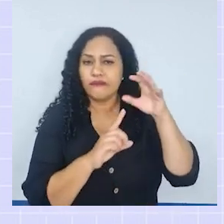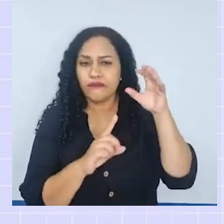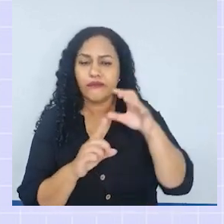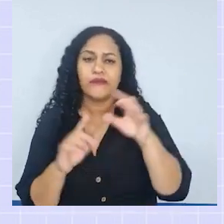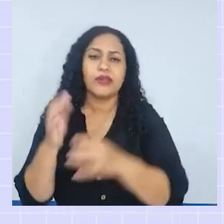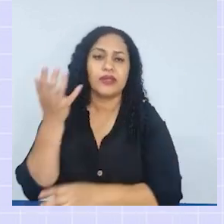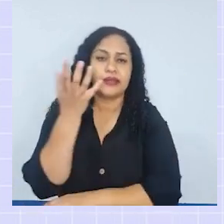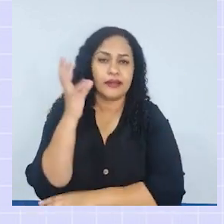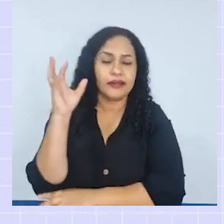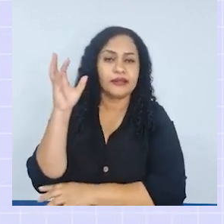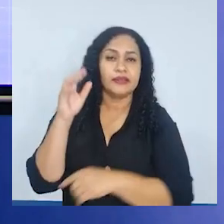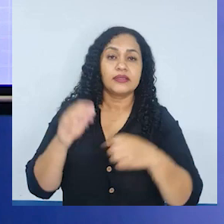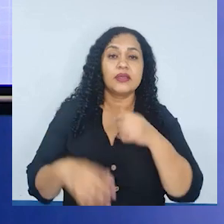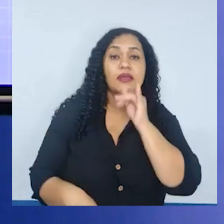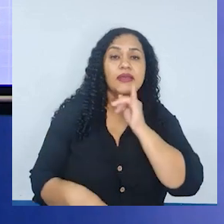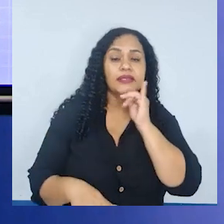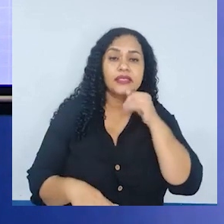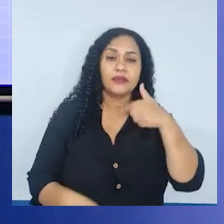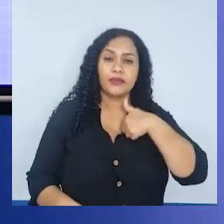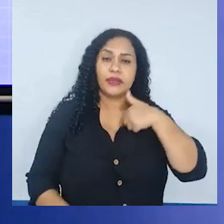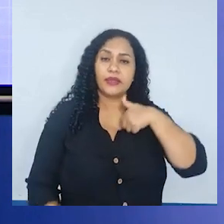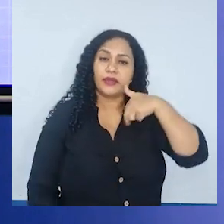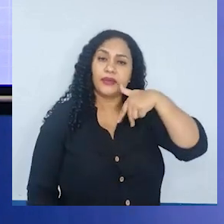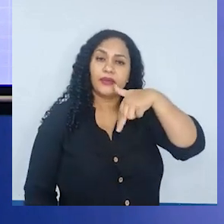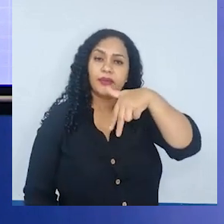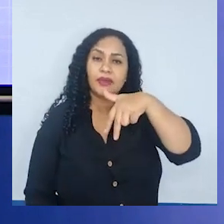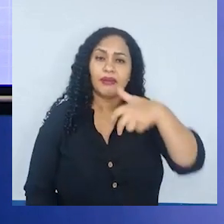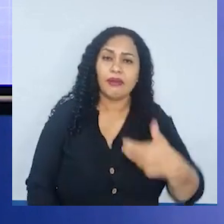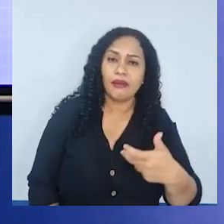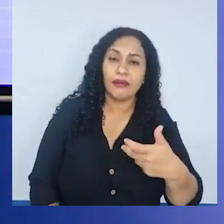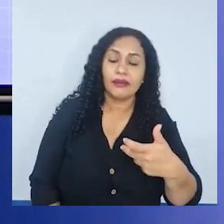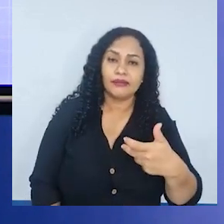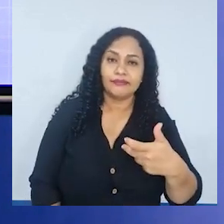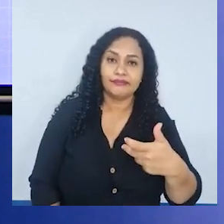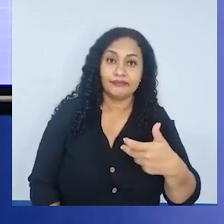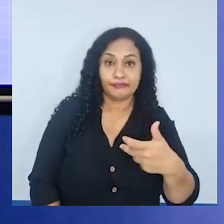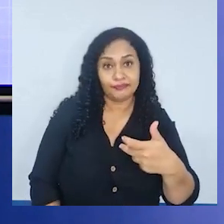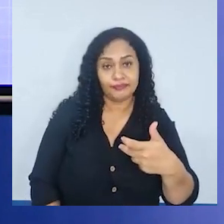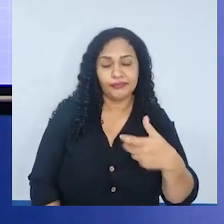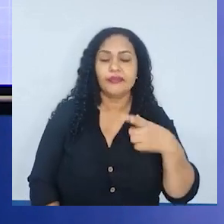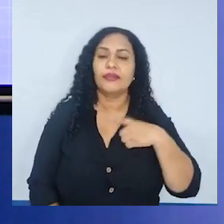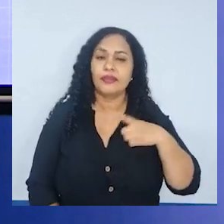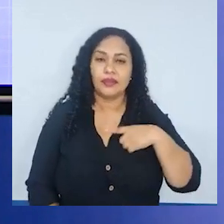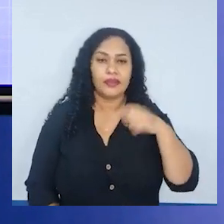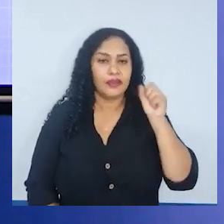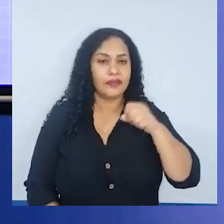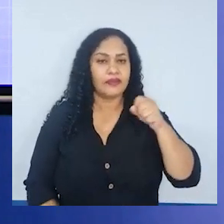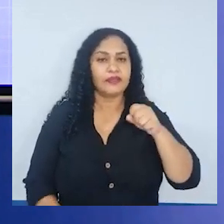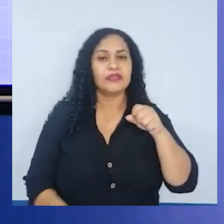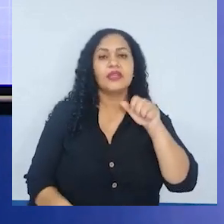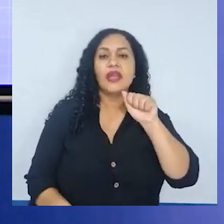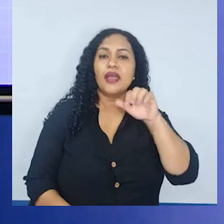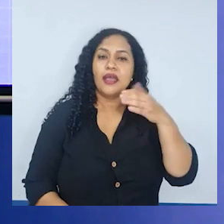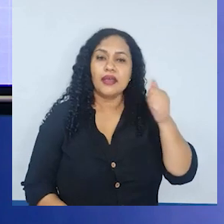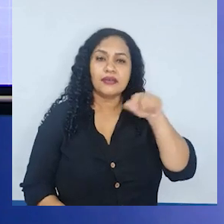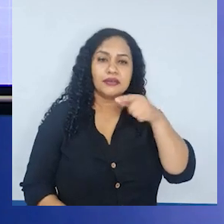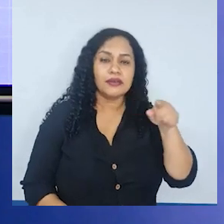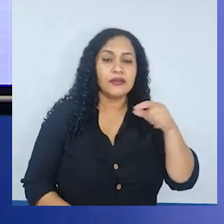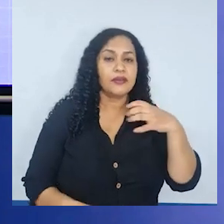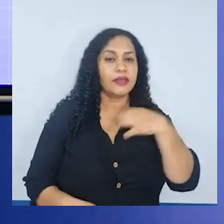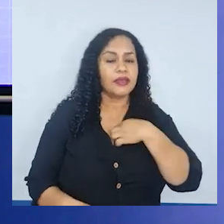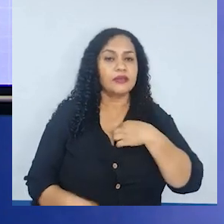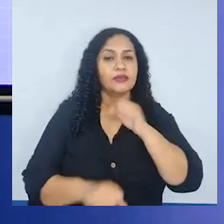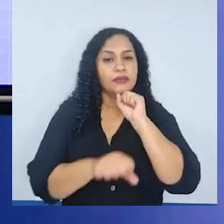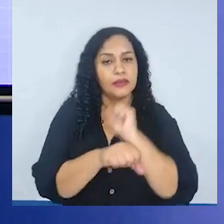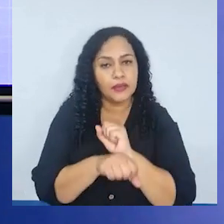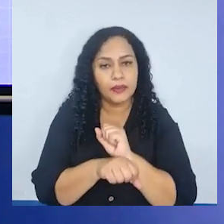exemplo, eu caí, né? Eu sofri a ação de cair, né? Teve uma ação. Eu